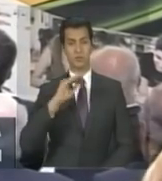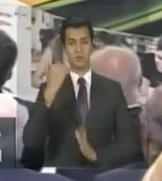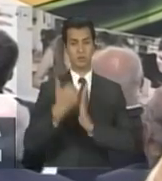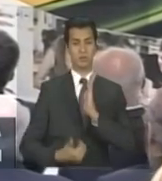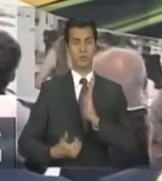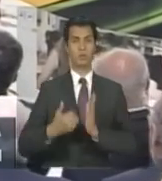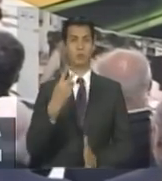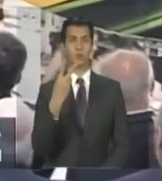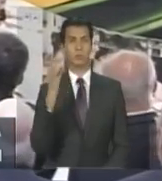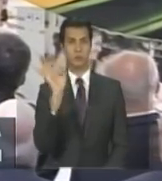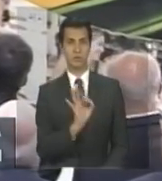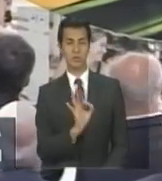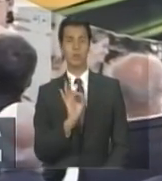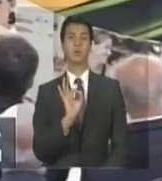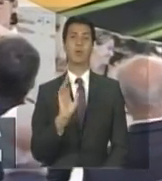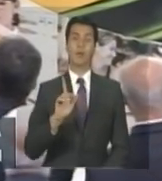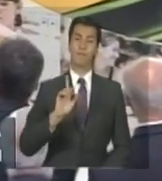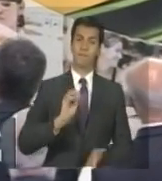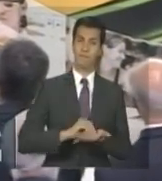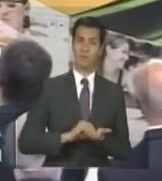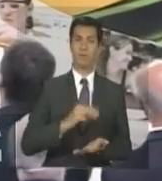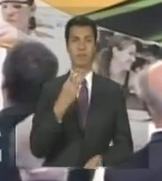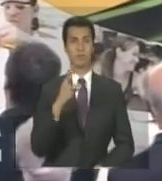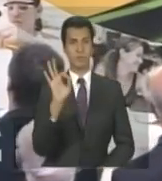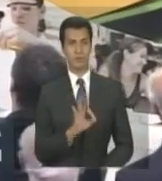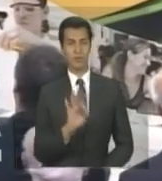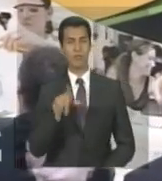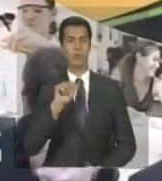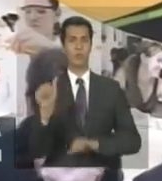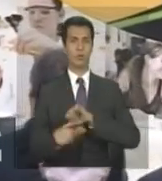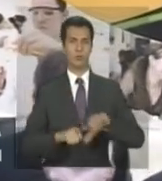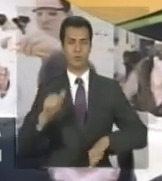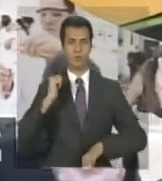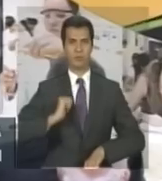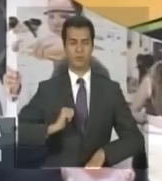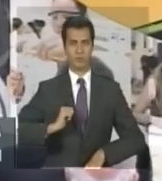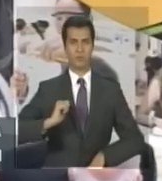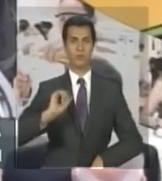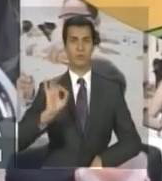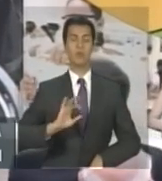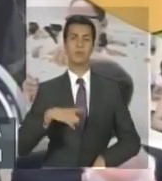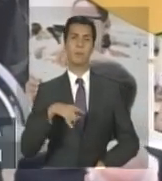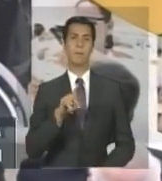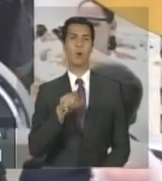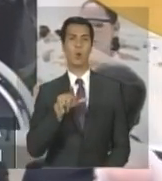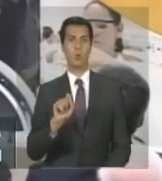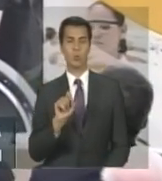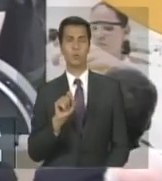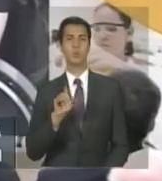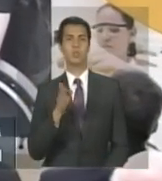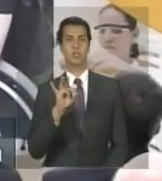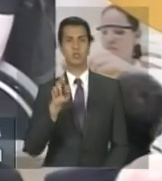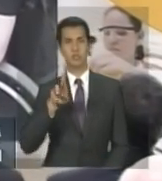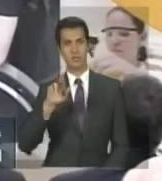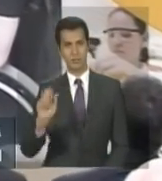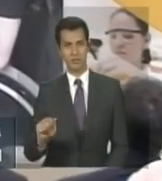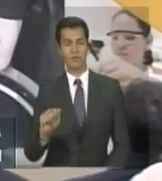os 3% nós trocaríamos por bolsa de estudo. Paulo Teixeira estava na administração, Gilmar Tato estava na